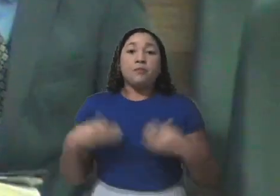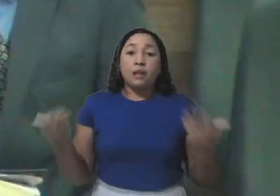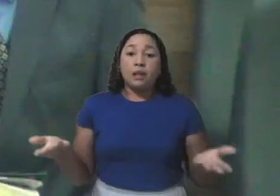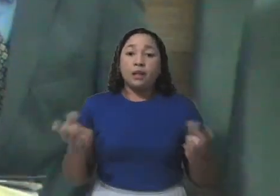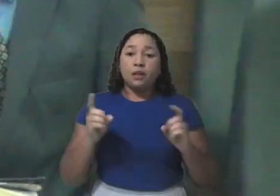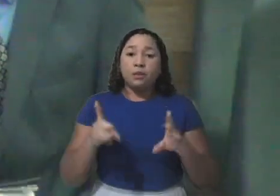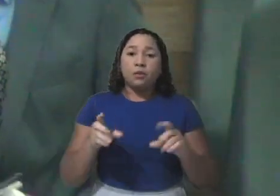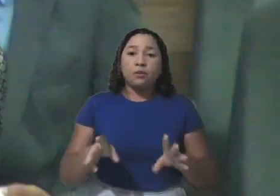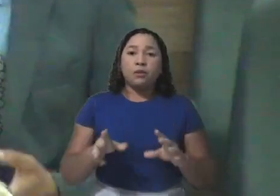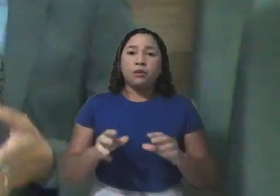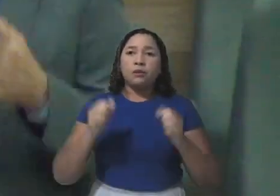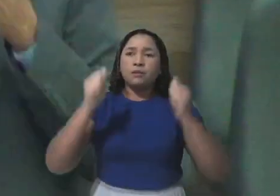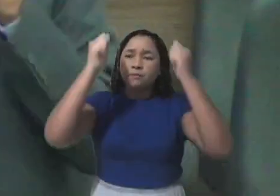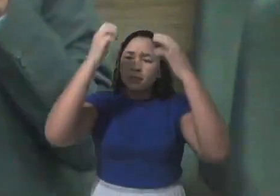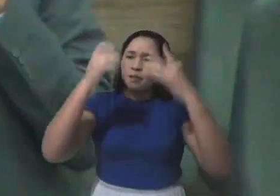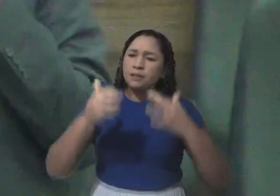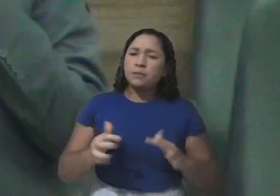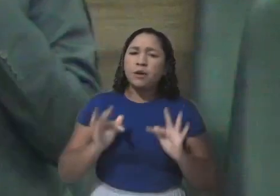nos são